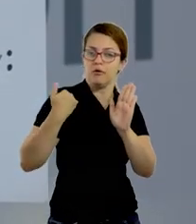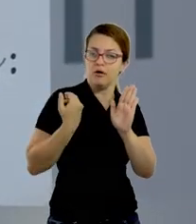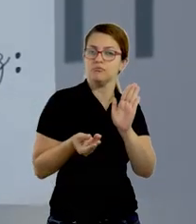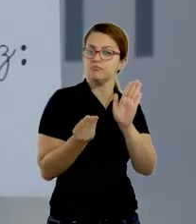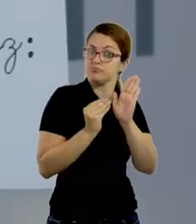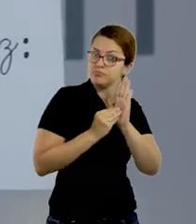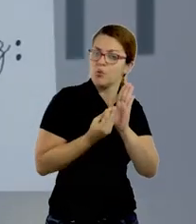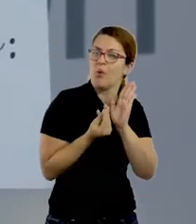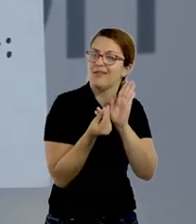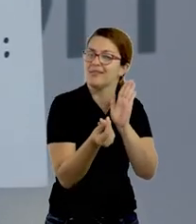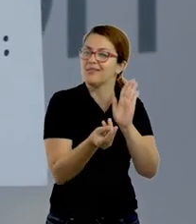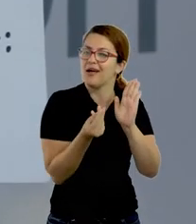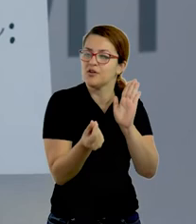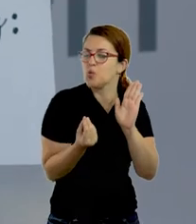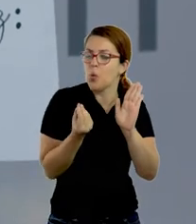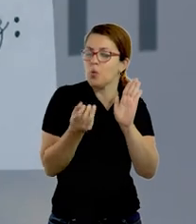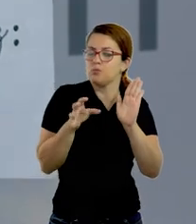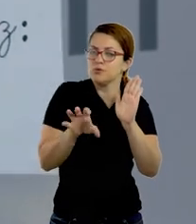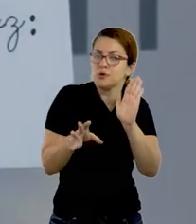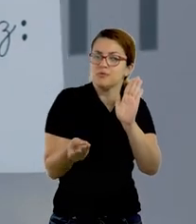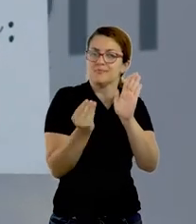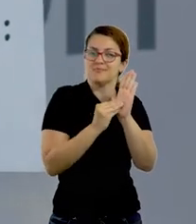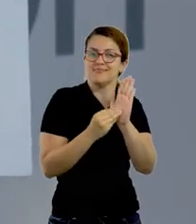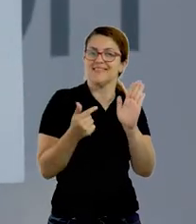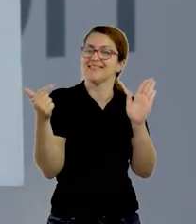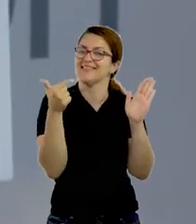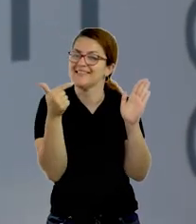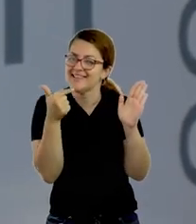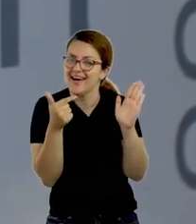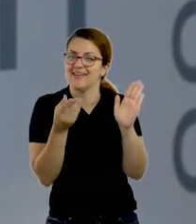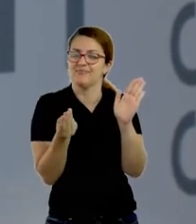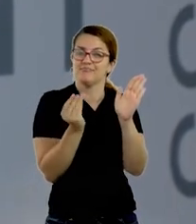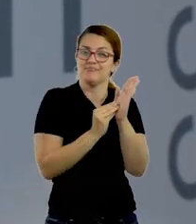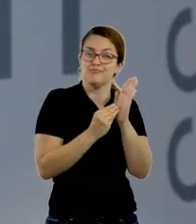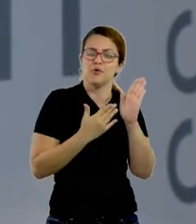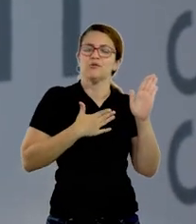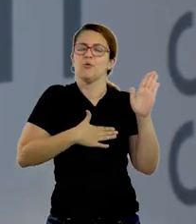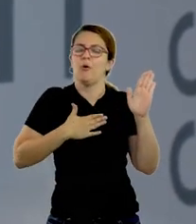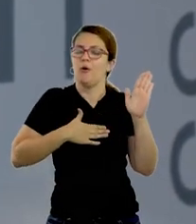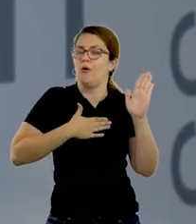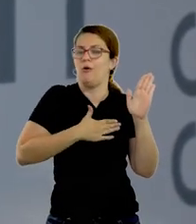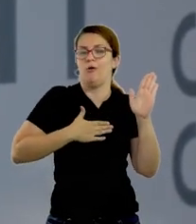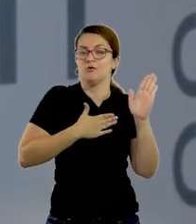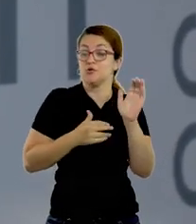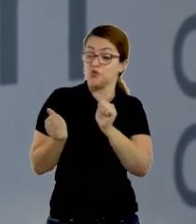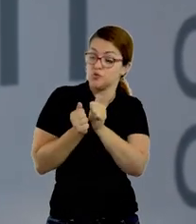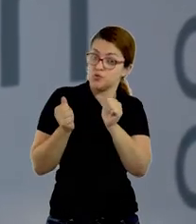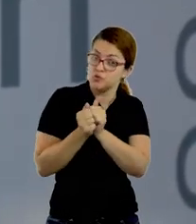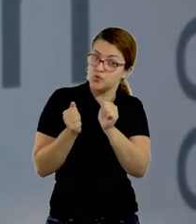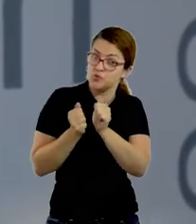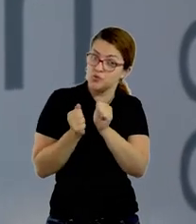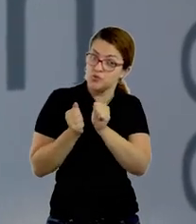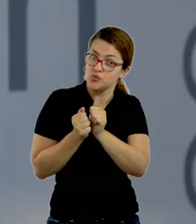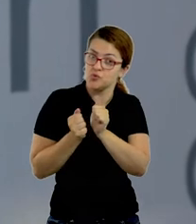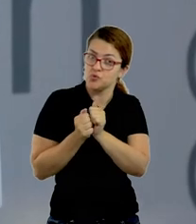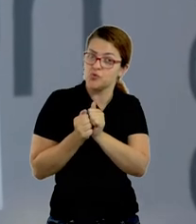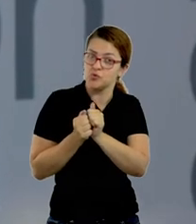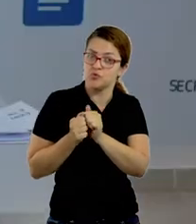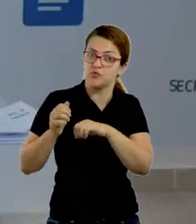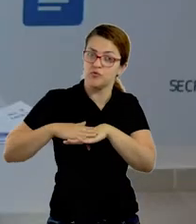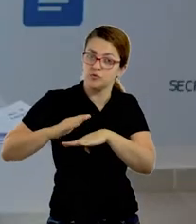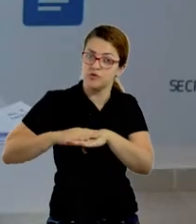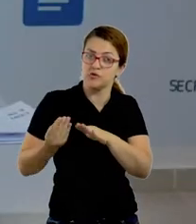a qualidade dessa pessoa, algo engraçado que ela faz, o que vocês gostam de fazer com essa pessoa, e assim você